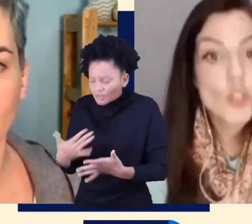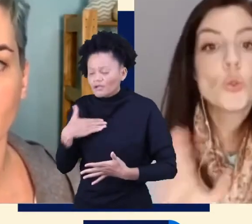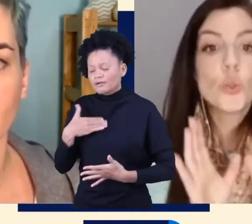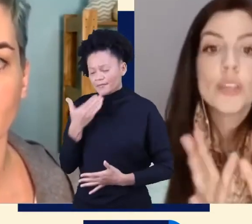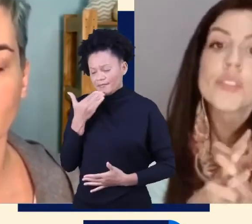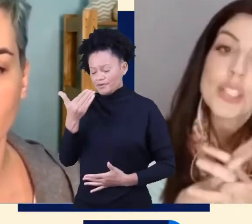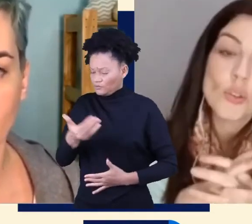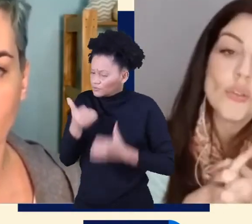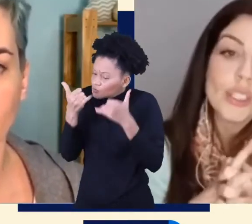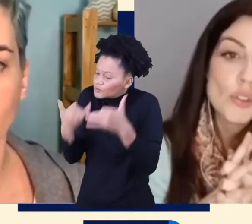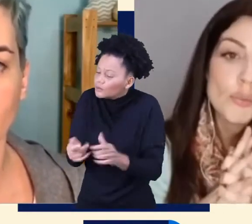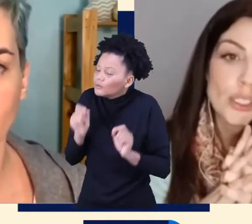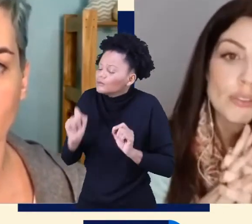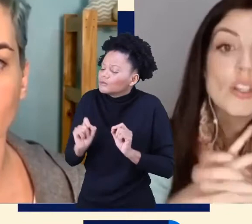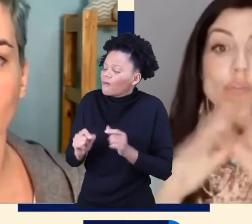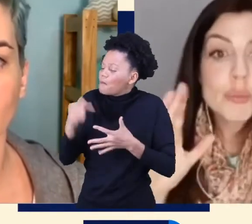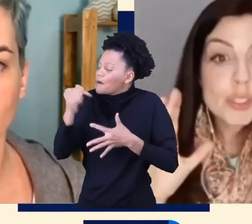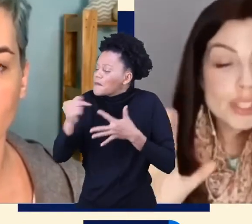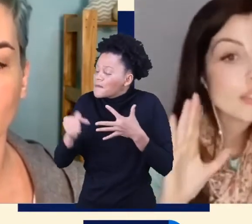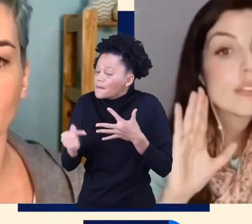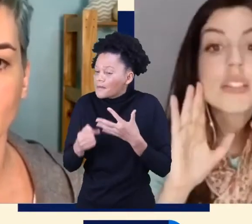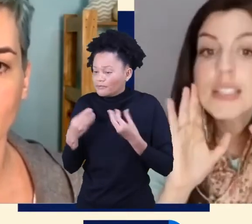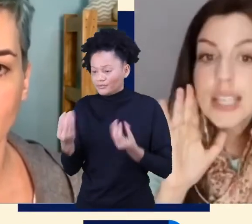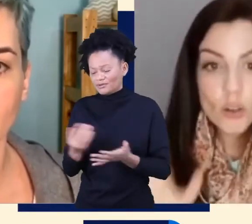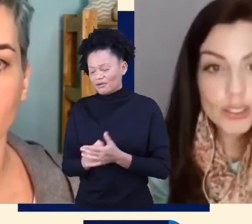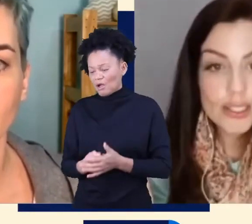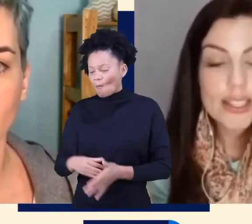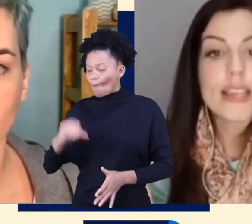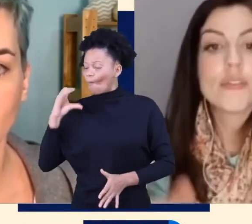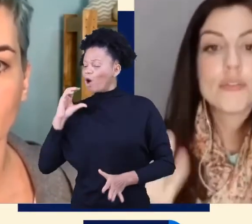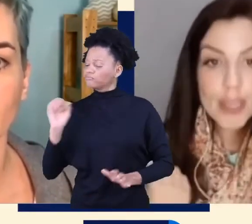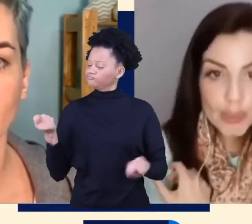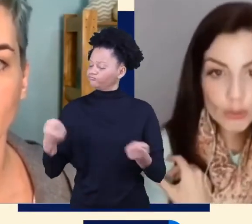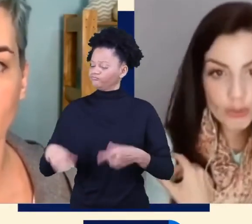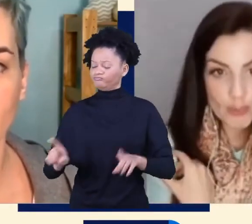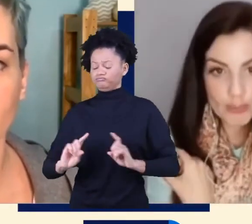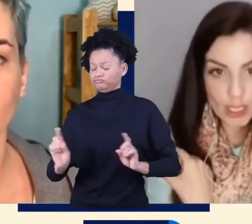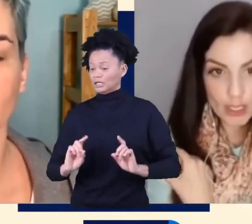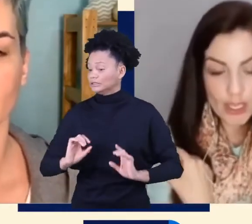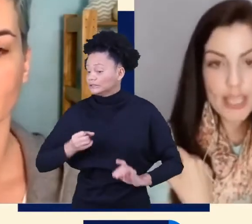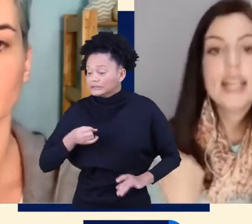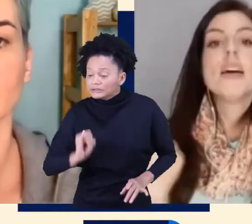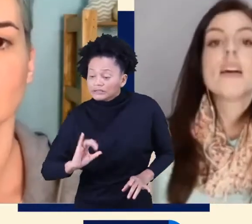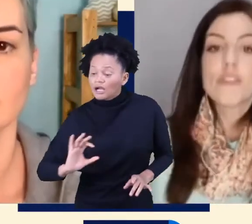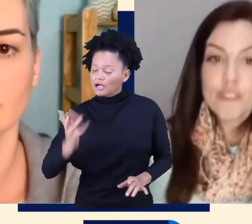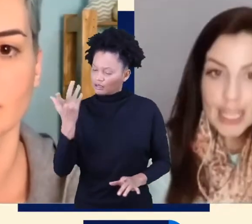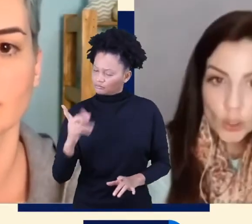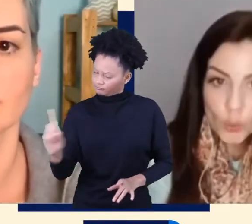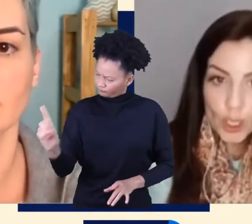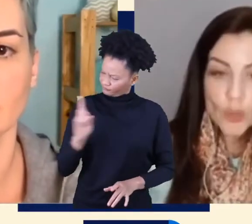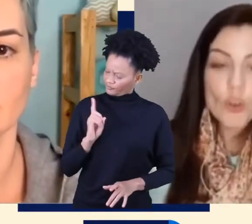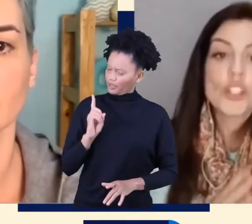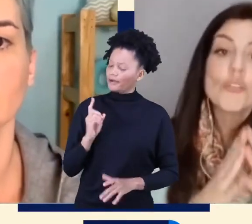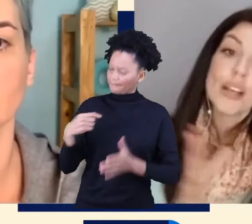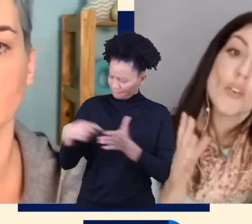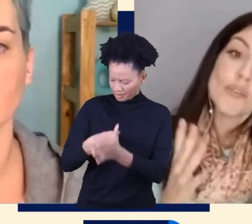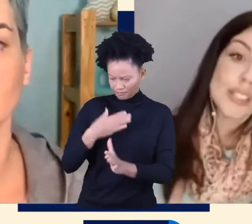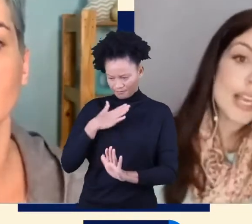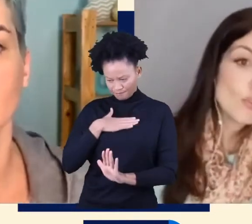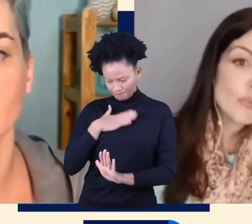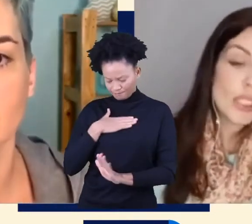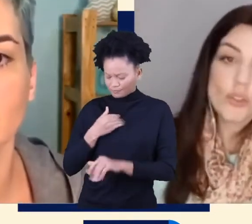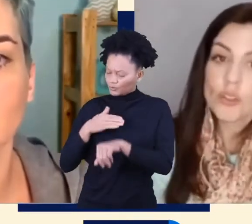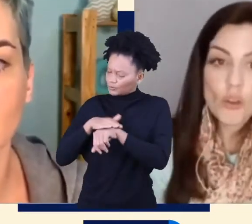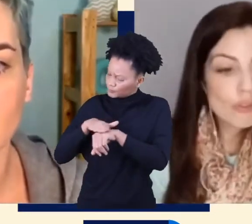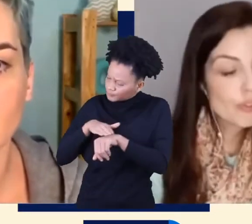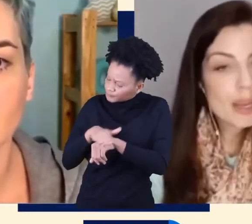trata, do que você esconder de mim. Então vamos assim, se acontecer, vem perguntar para mim. fala comigo, a gente vai